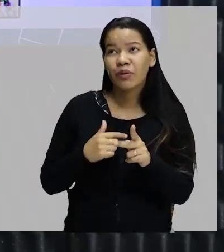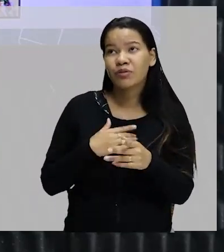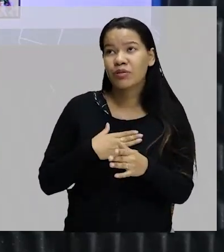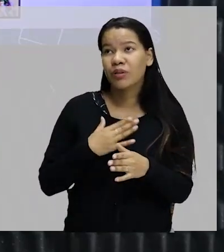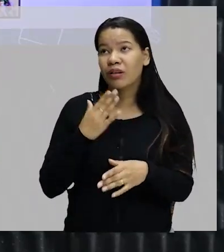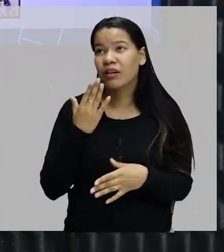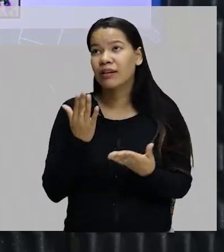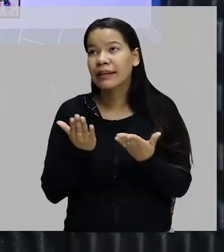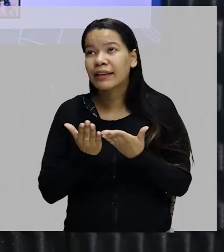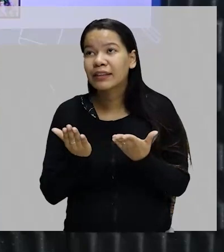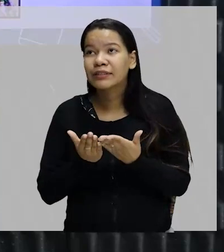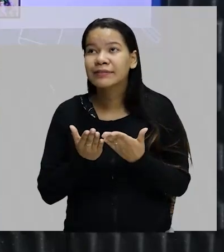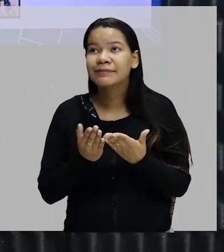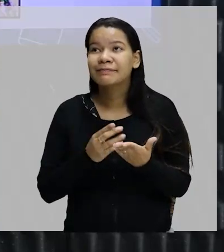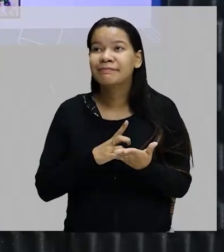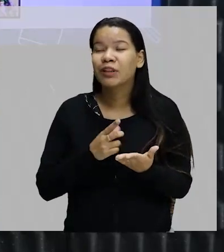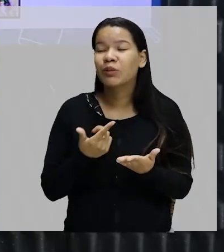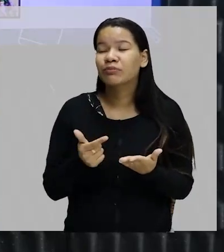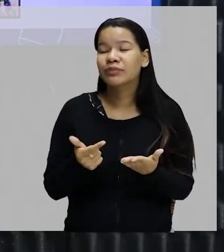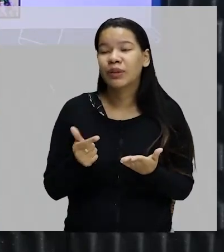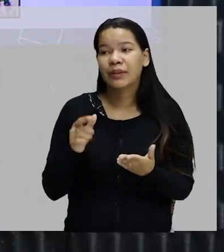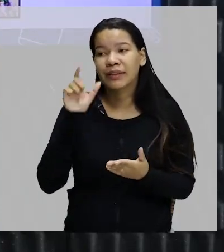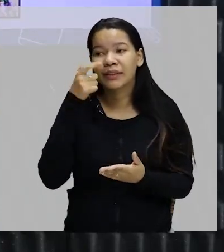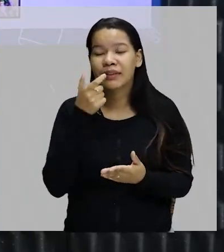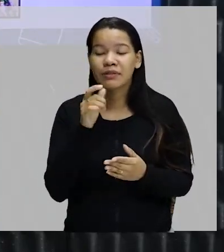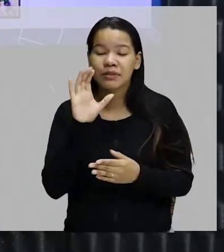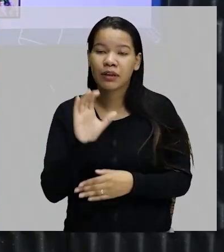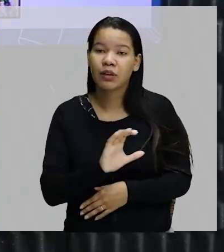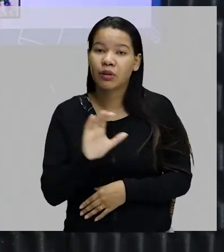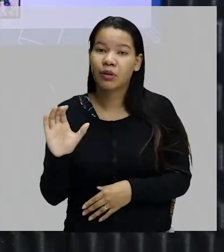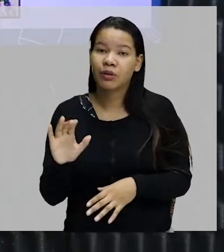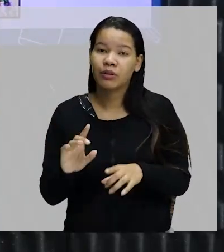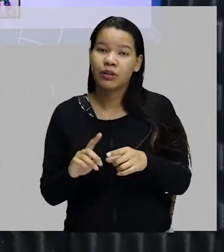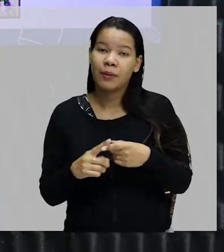curto esses movimentos que são católicos, que homenageiam santos, mas é